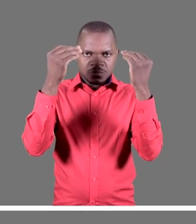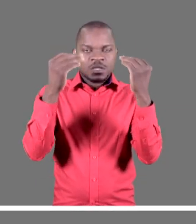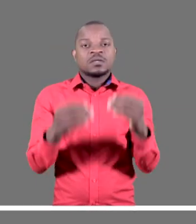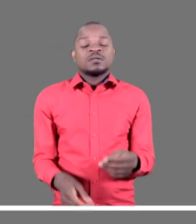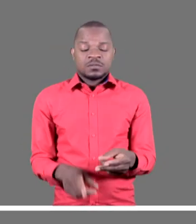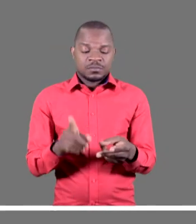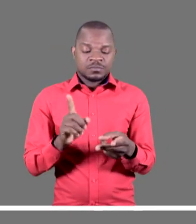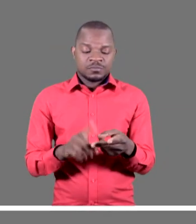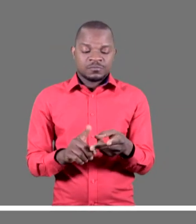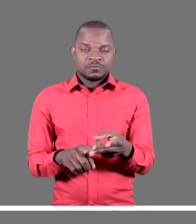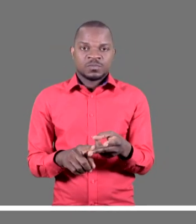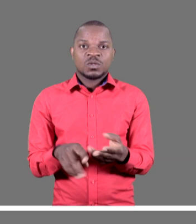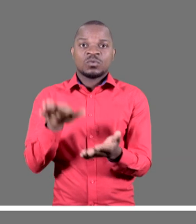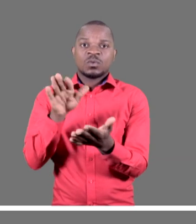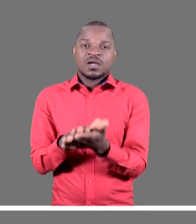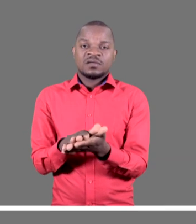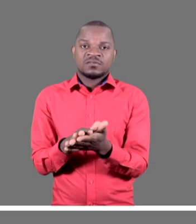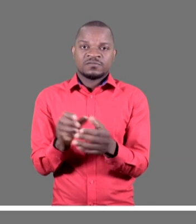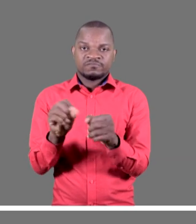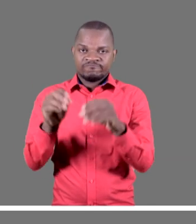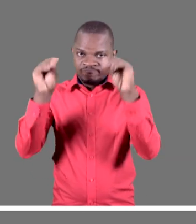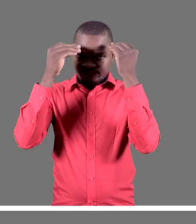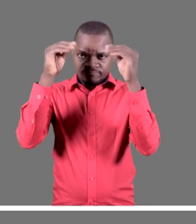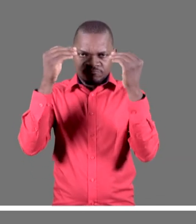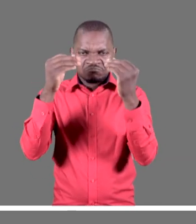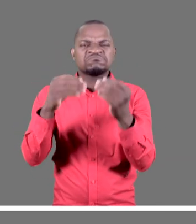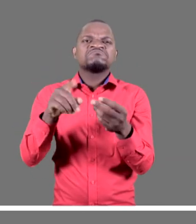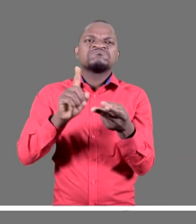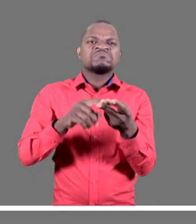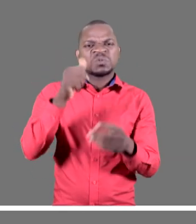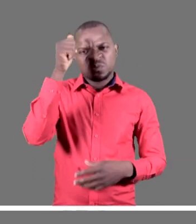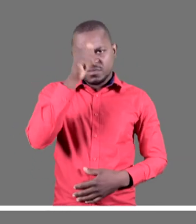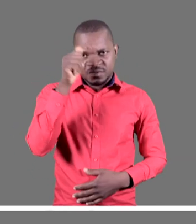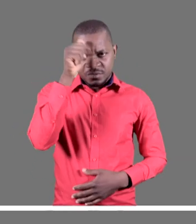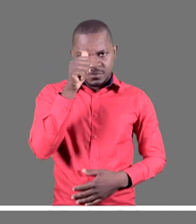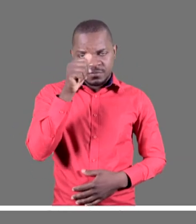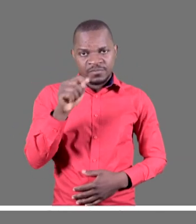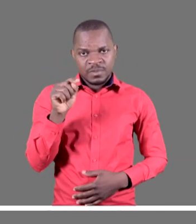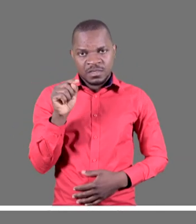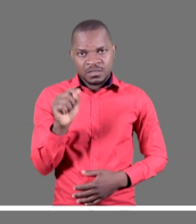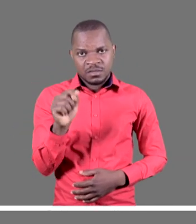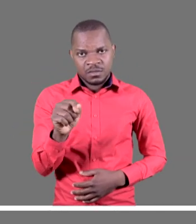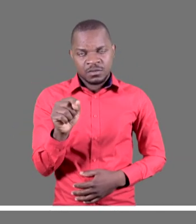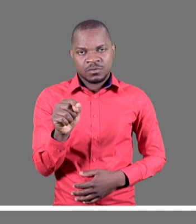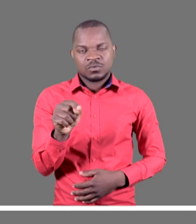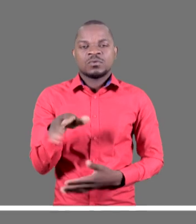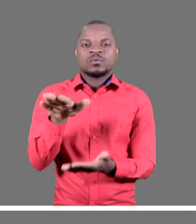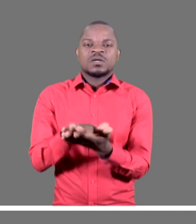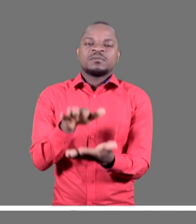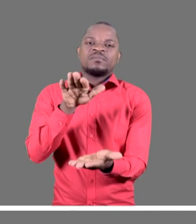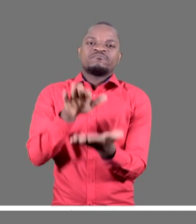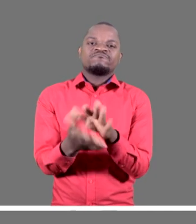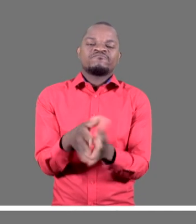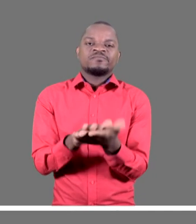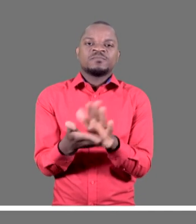nível também dos centros de formação, das universidades, que também podemos considerar como área de preparação